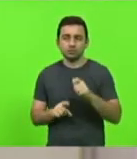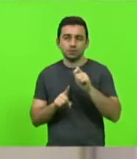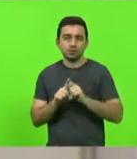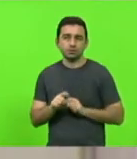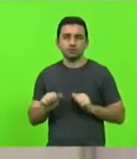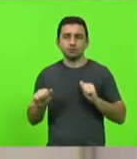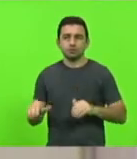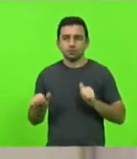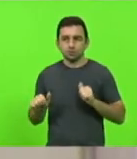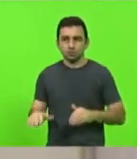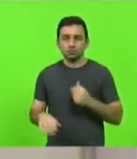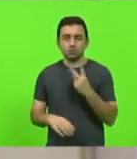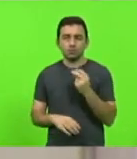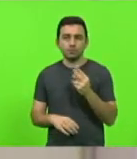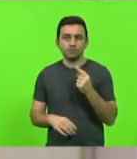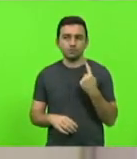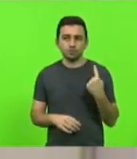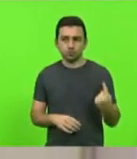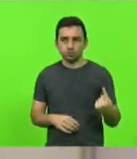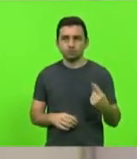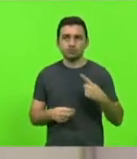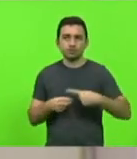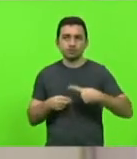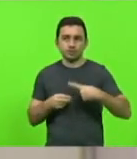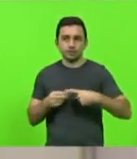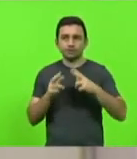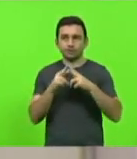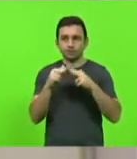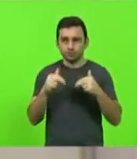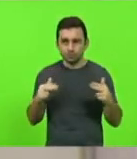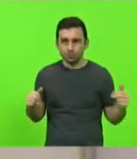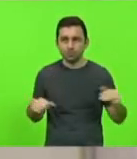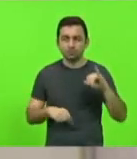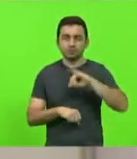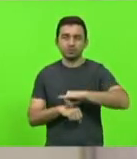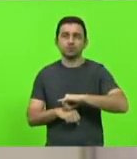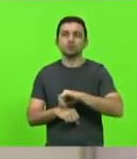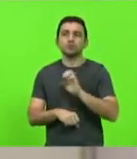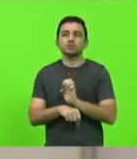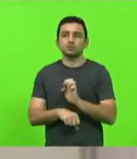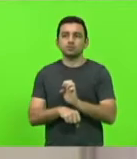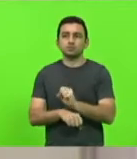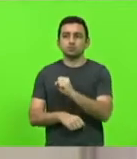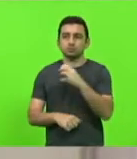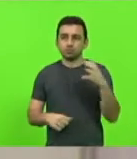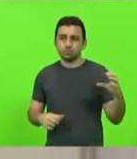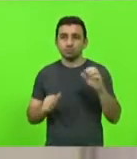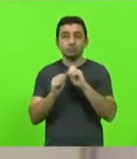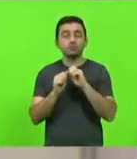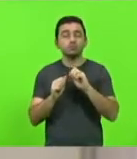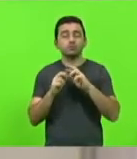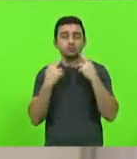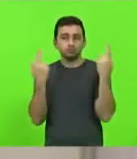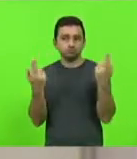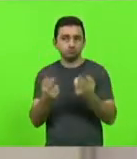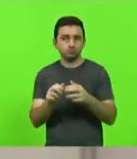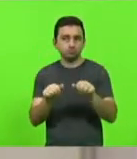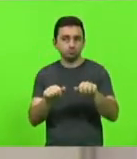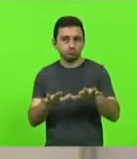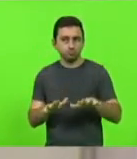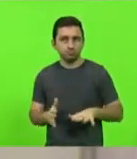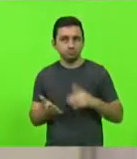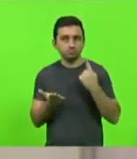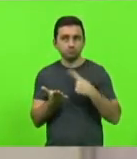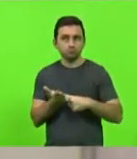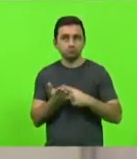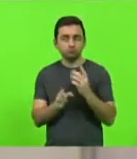de 2021, nesta cidade de Florianópolis, capital do Estado, reuniu-se a Assembleia Legislativa em sessão ordinária.